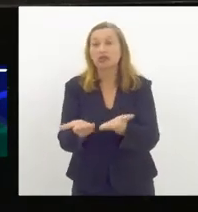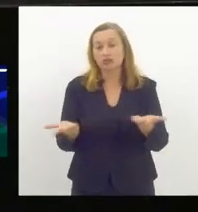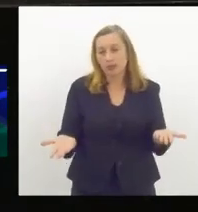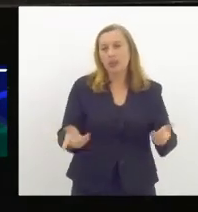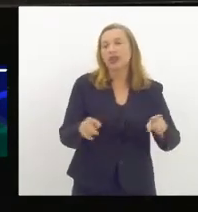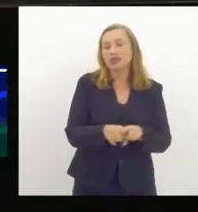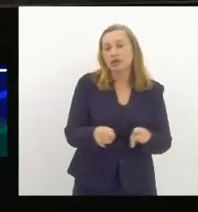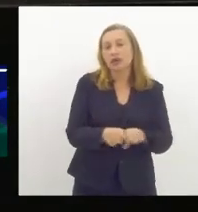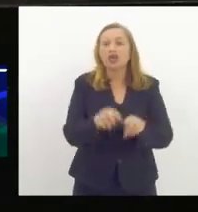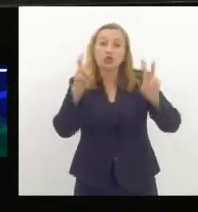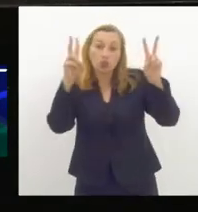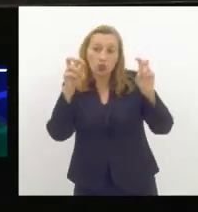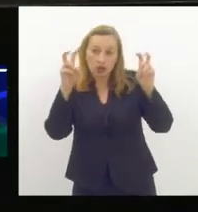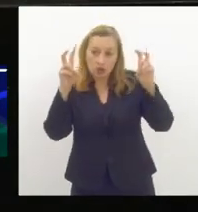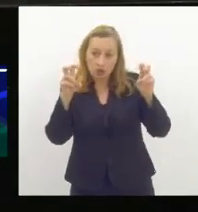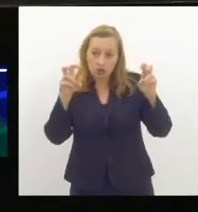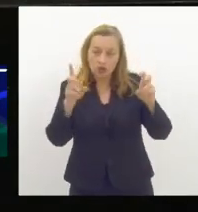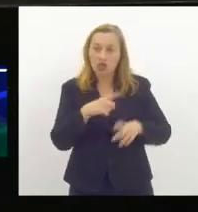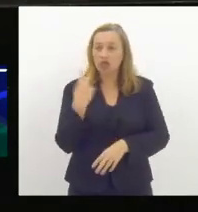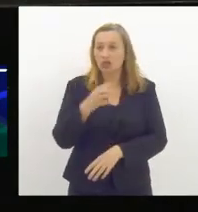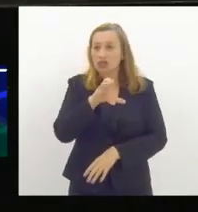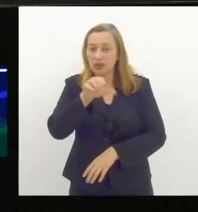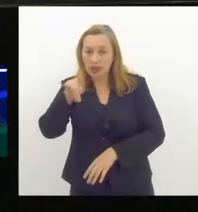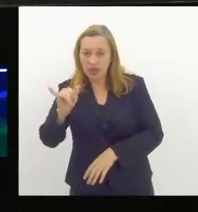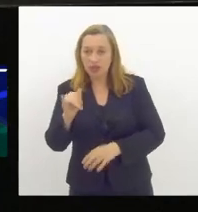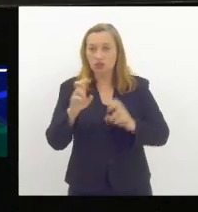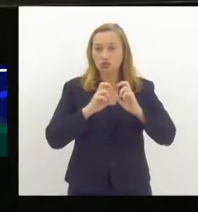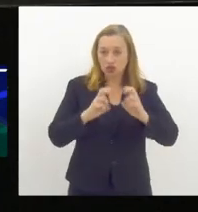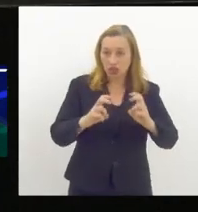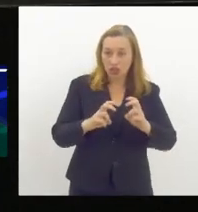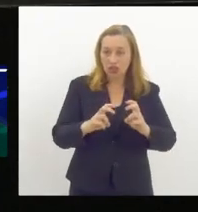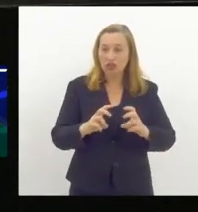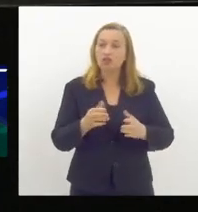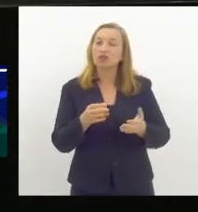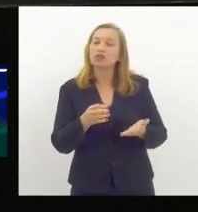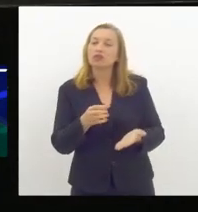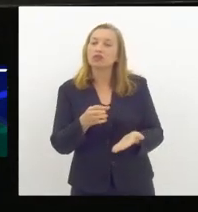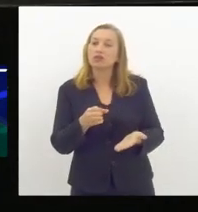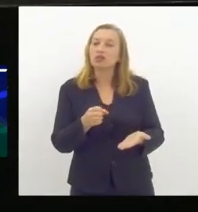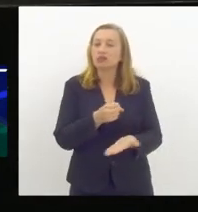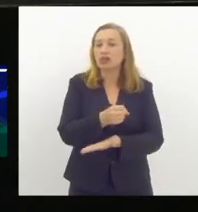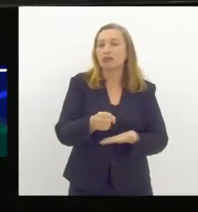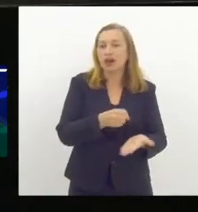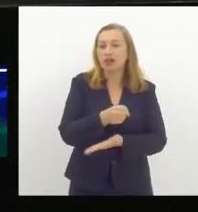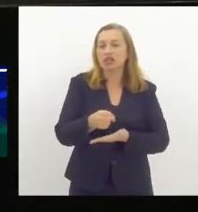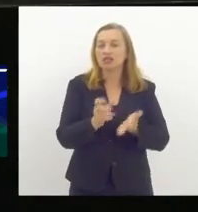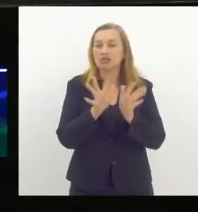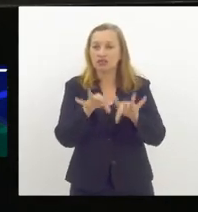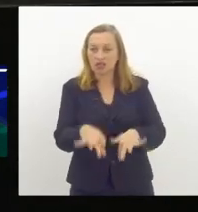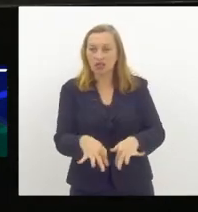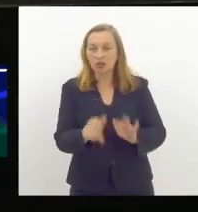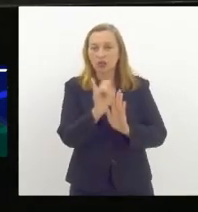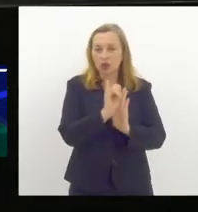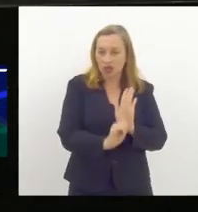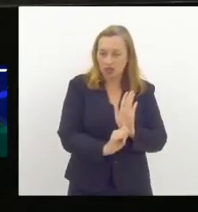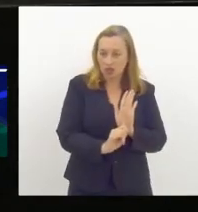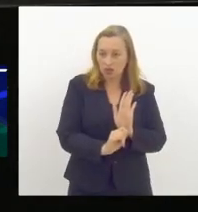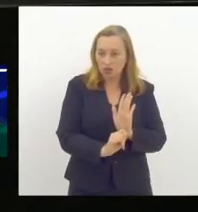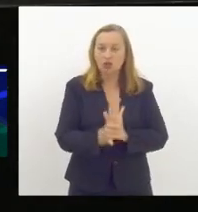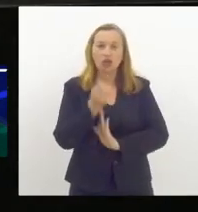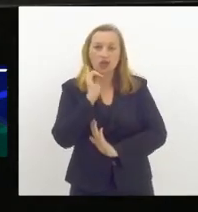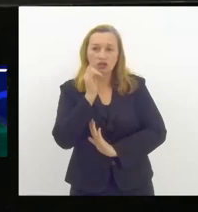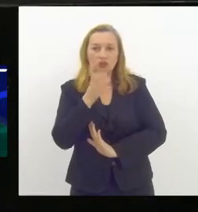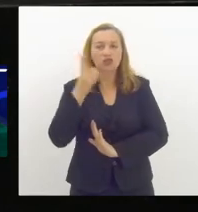E no caso da questão do da nossa CPI dos trens nós estamos na fase de elaboração final do nosso relatório aos